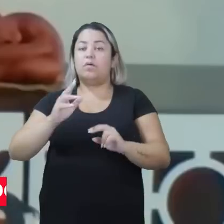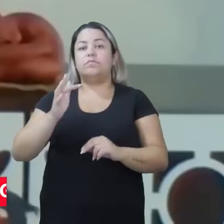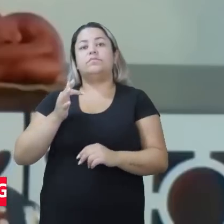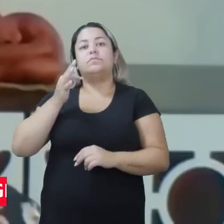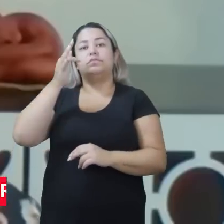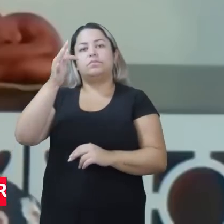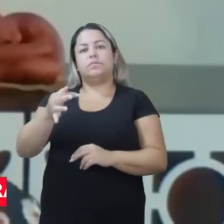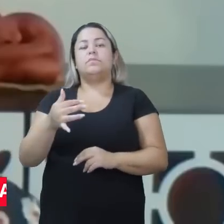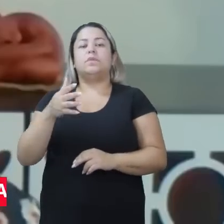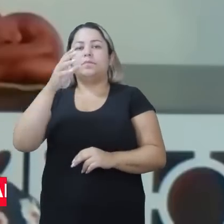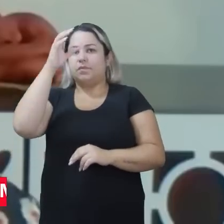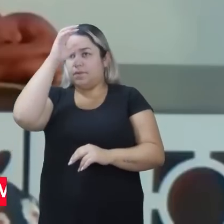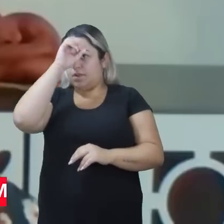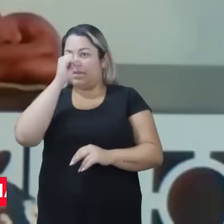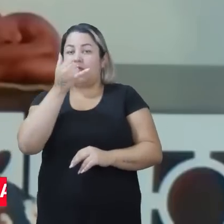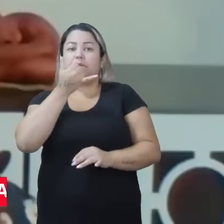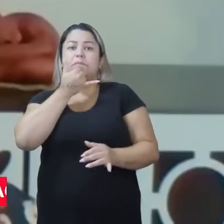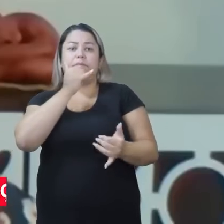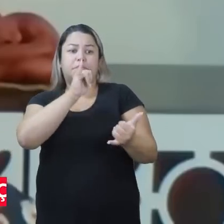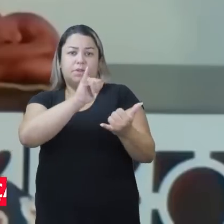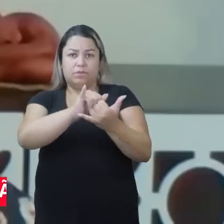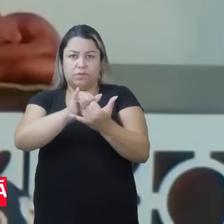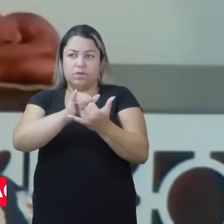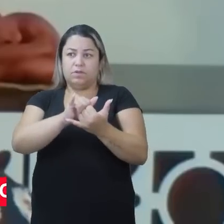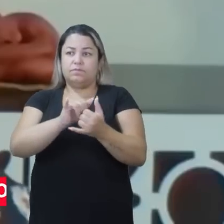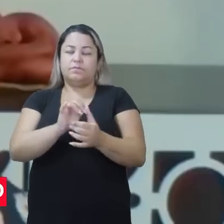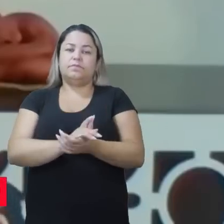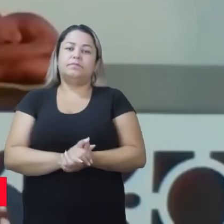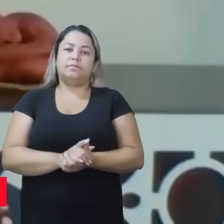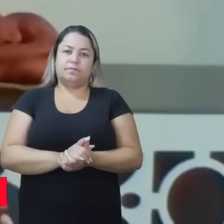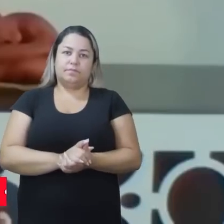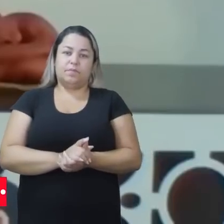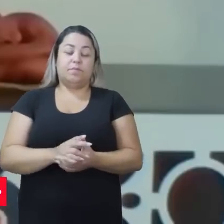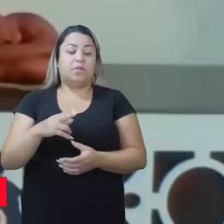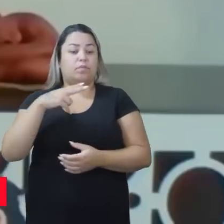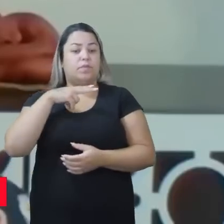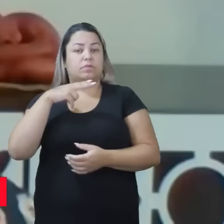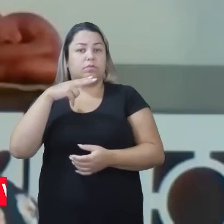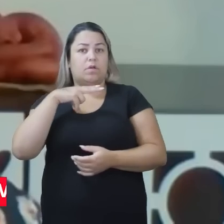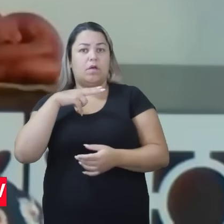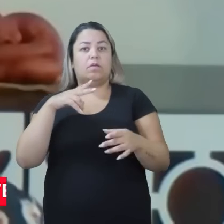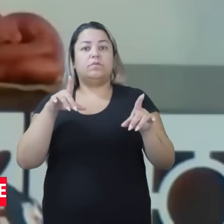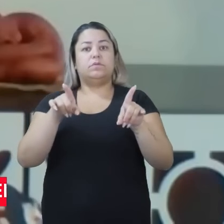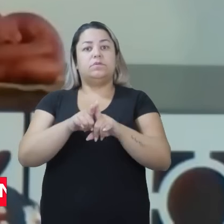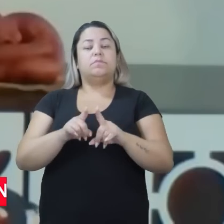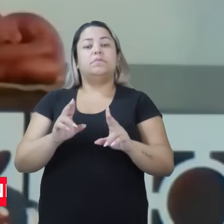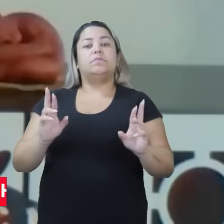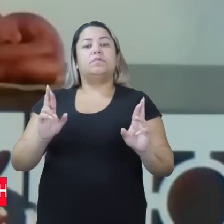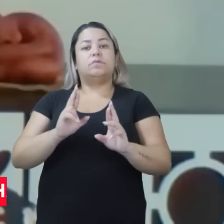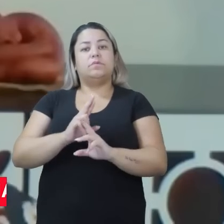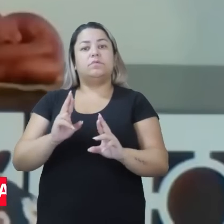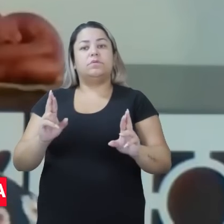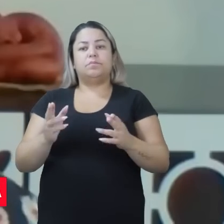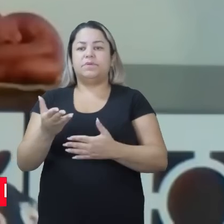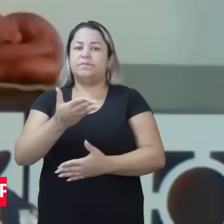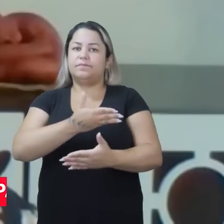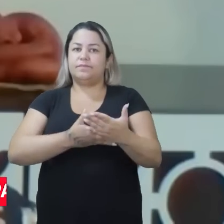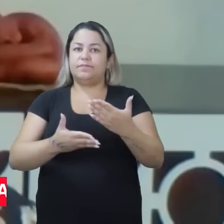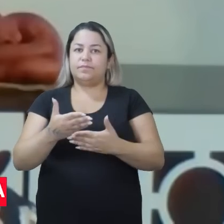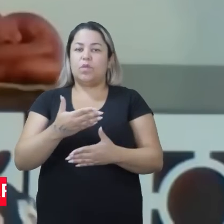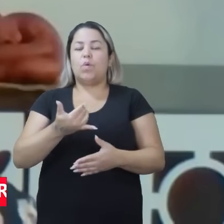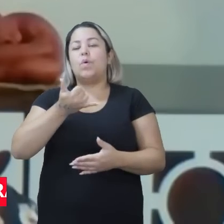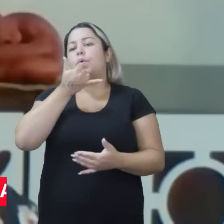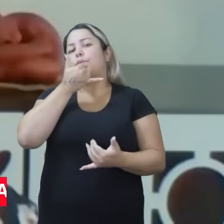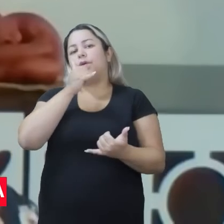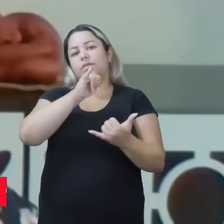perdoar. Então, do ponto de vista pessoal, do ponto de vista das relações afetivas, o